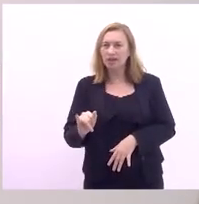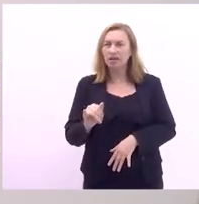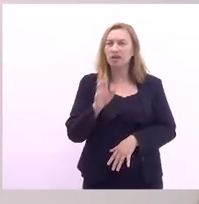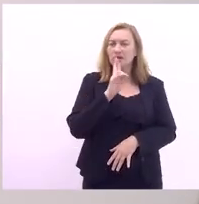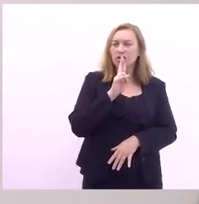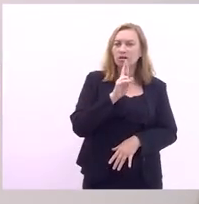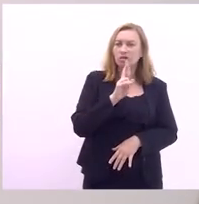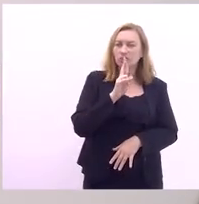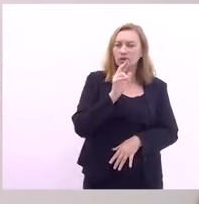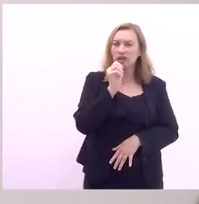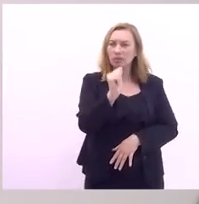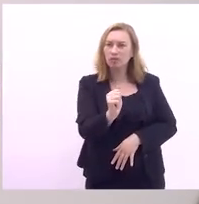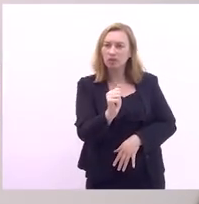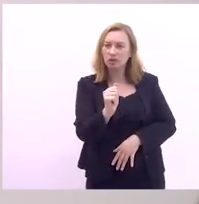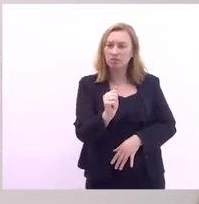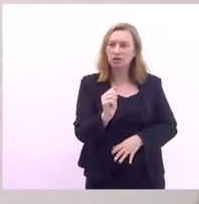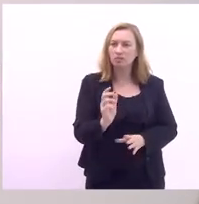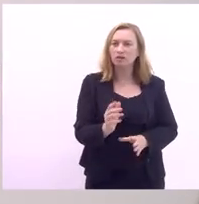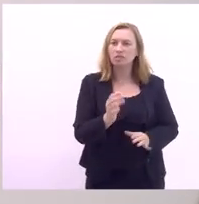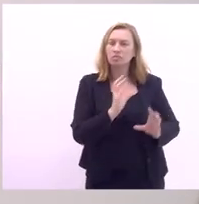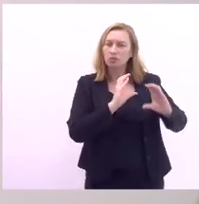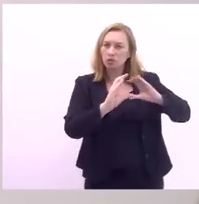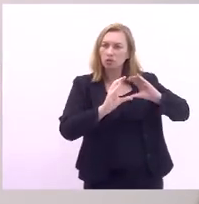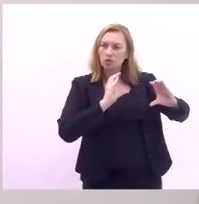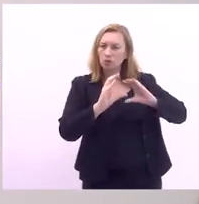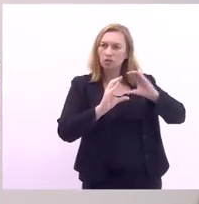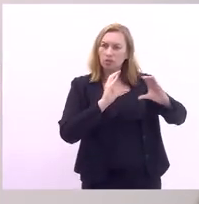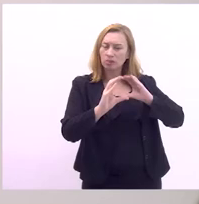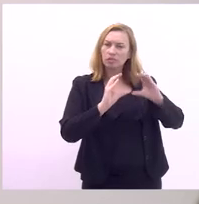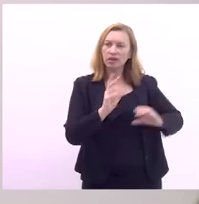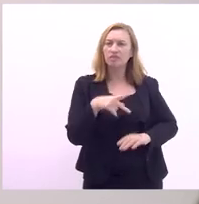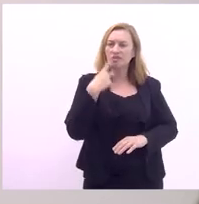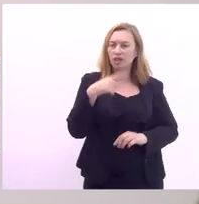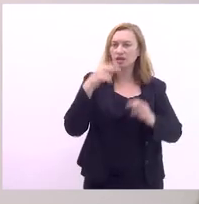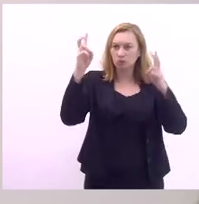concentrando nele a minha interlocução para